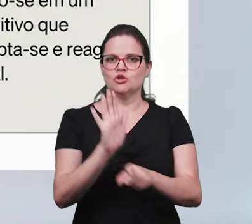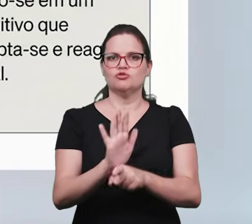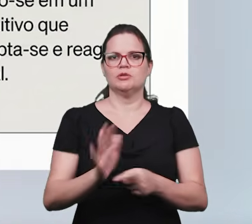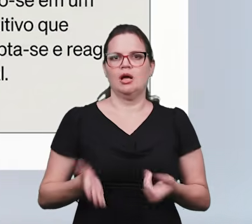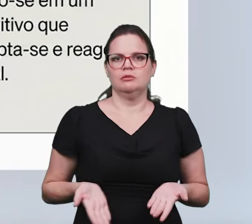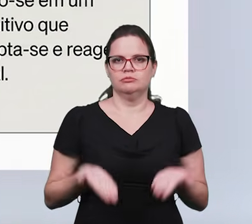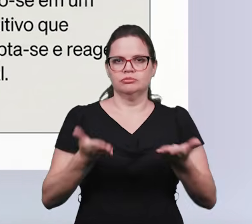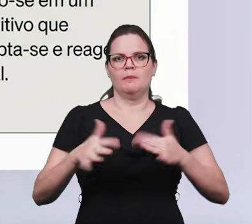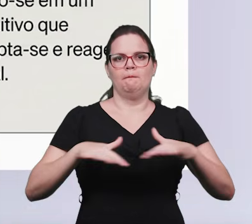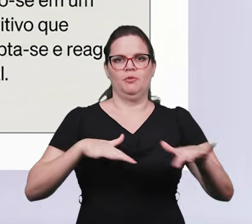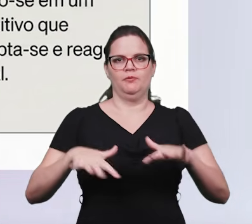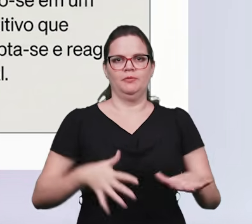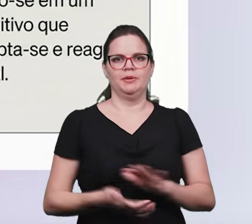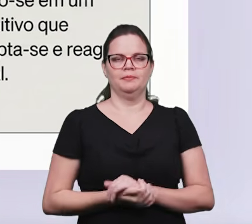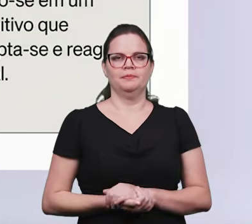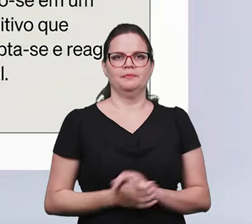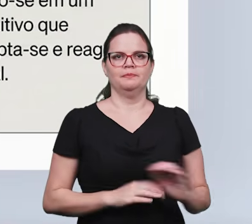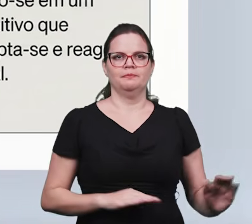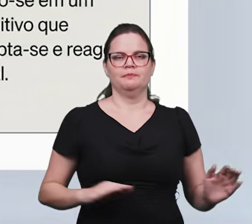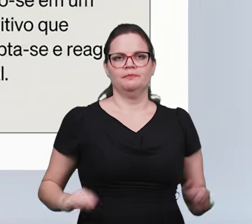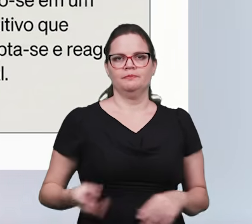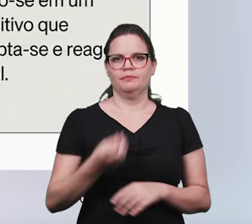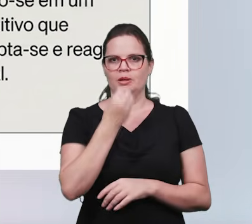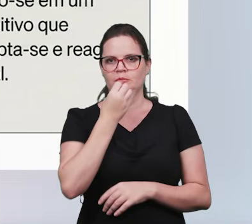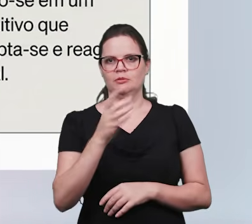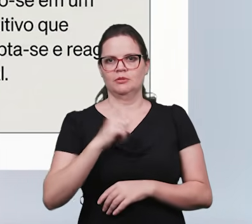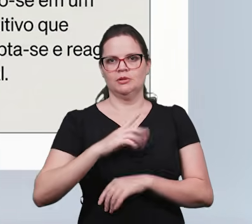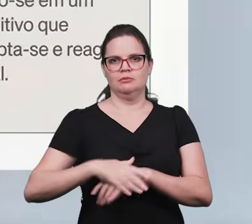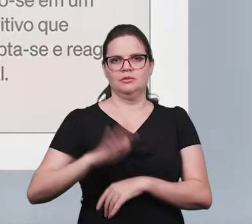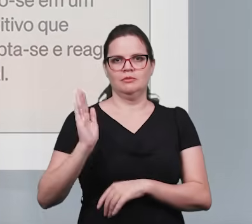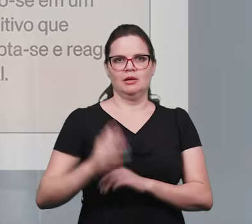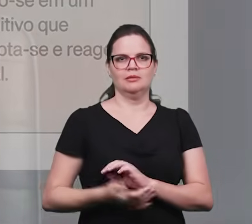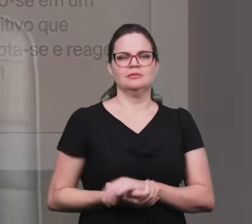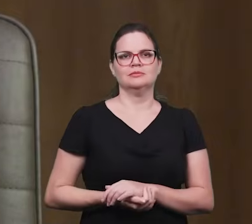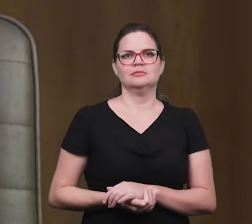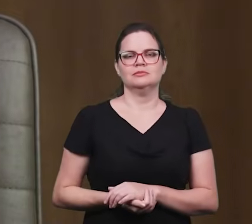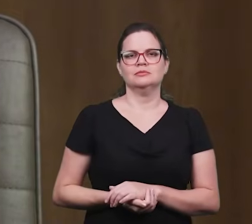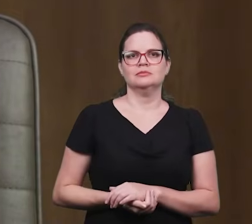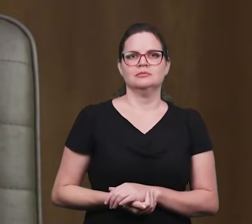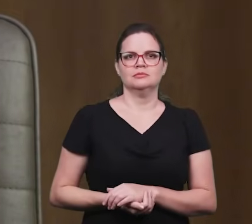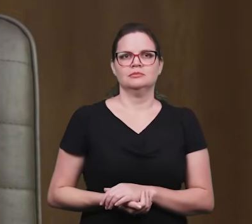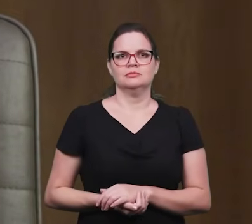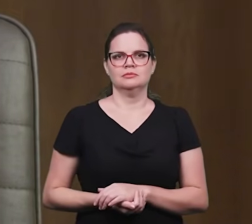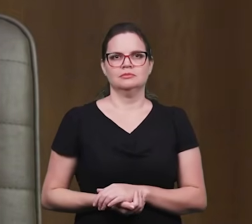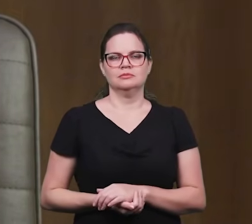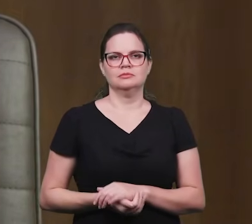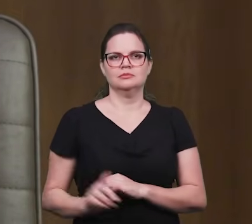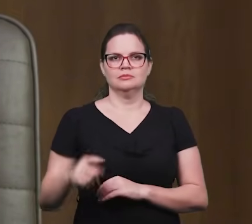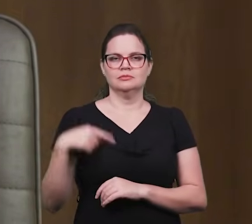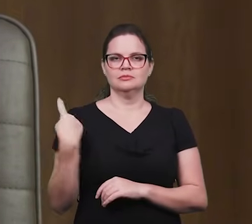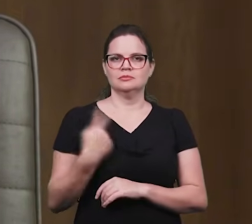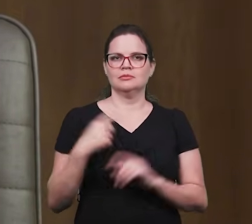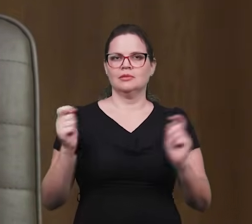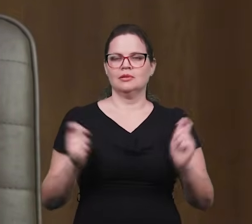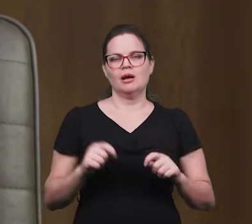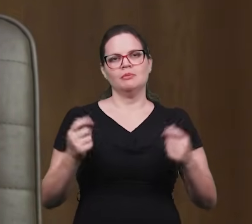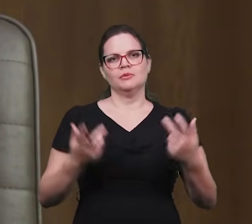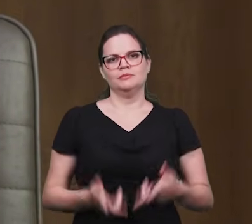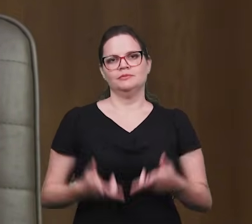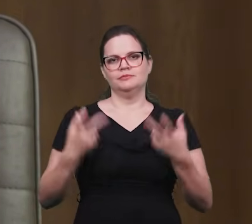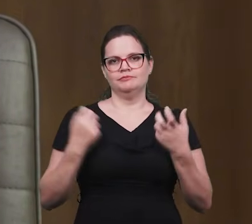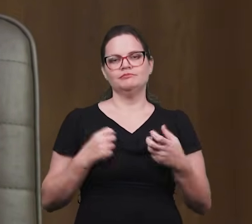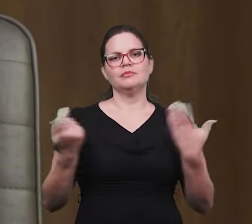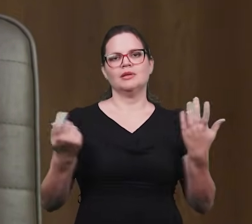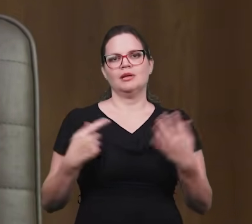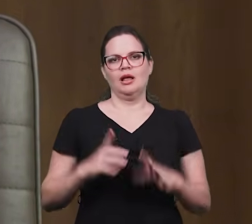entendeu? Muito bom. Temos mais, Não, isso né? E nós podemos ver, né, que a